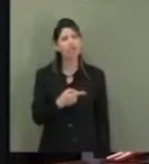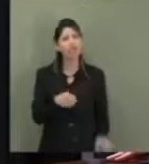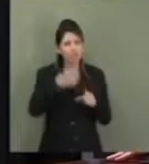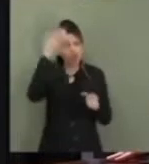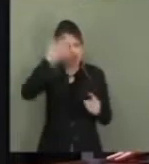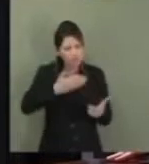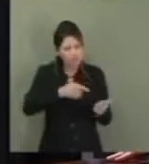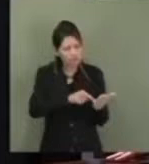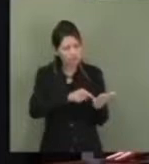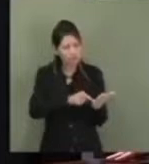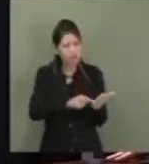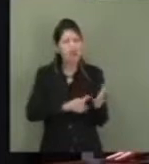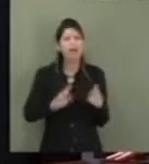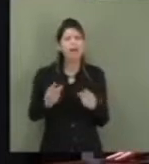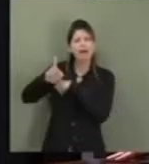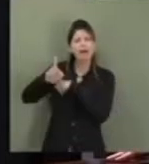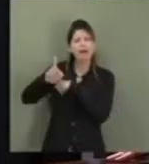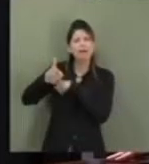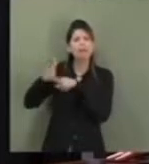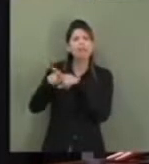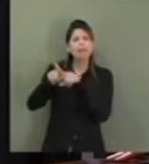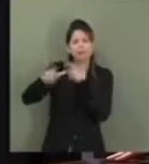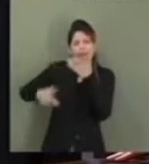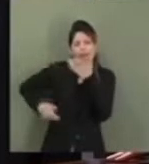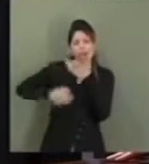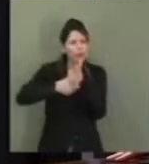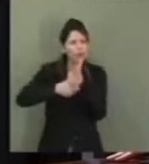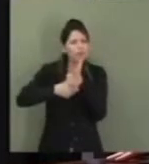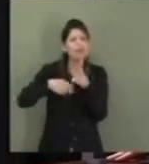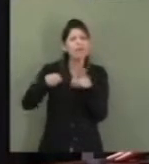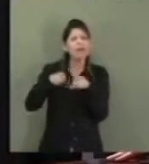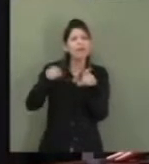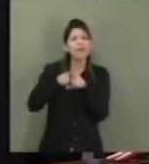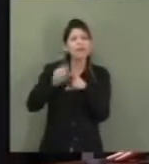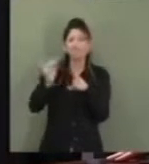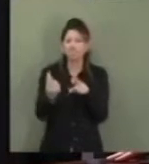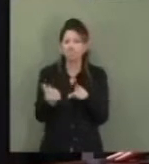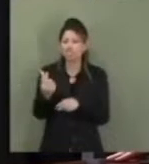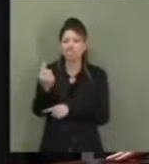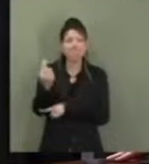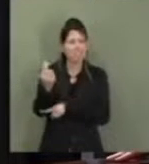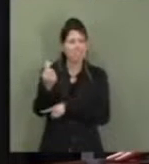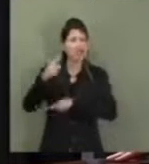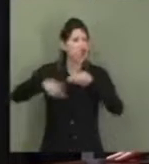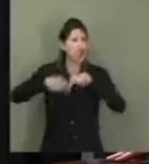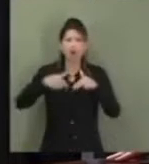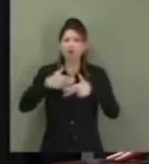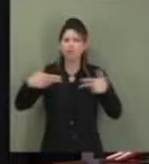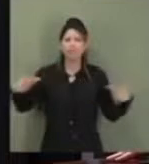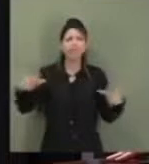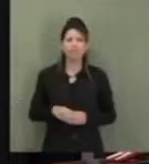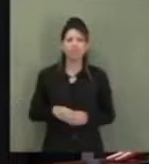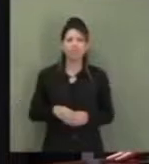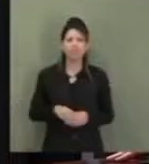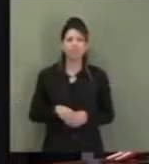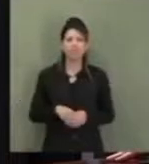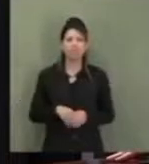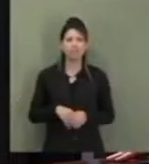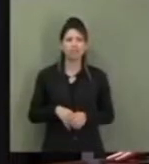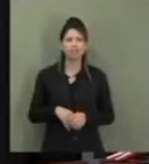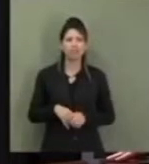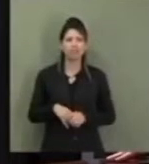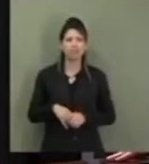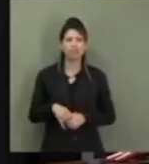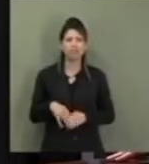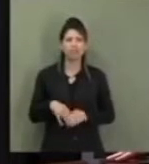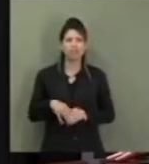armas, para apreender munição, para apreender dinheiro e qualquer outra coisa que eles encontrassem lá que fosse suspeita? E hoje,